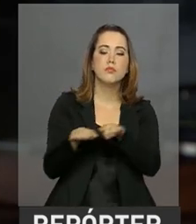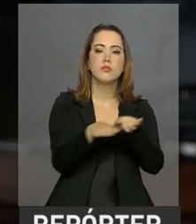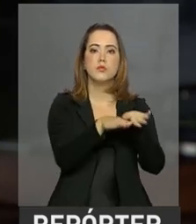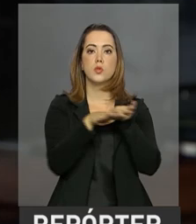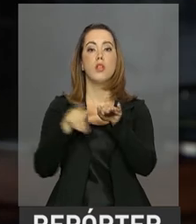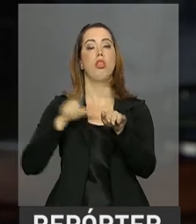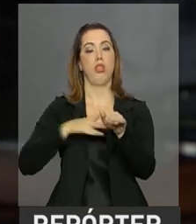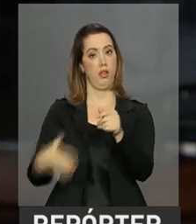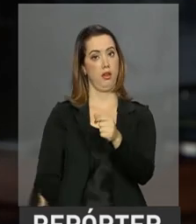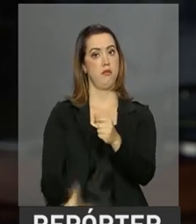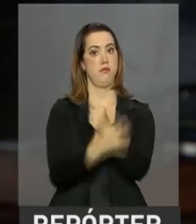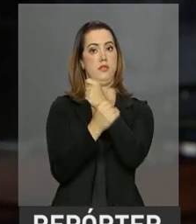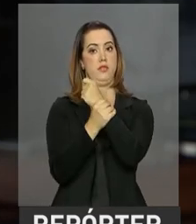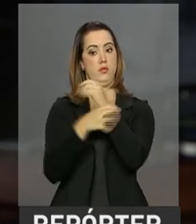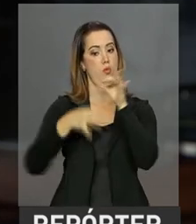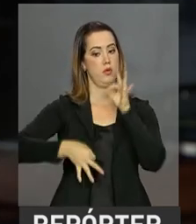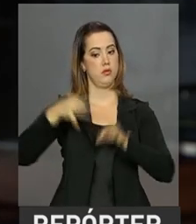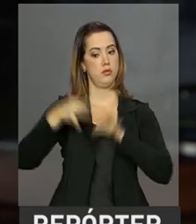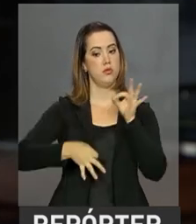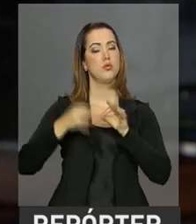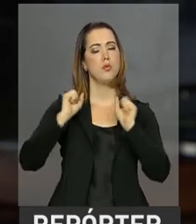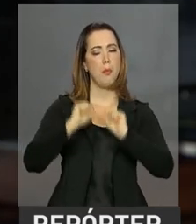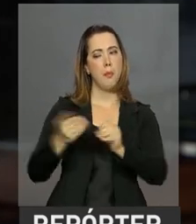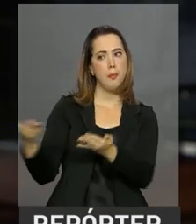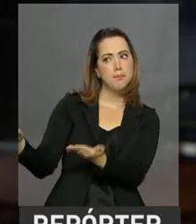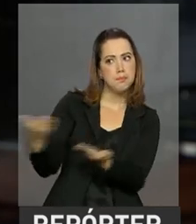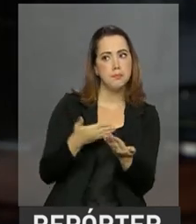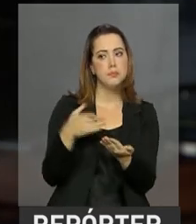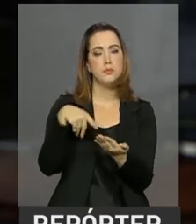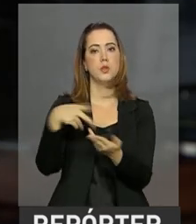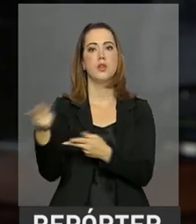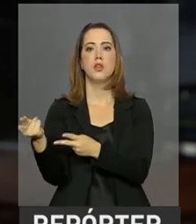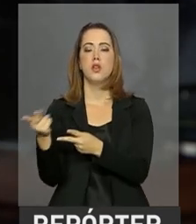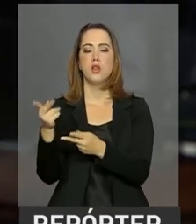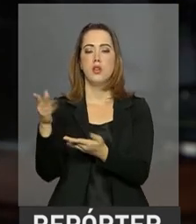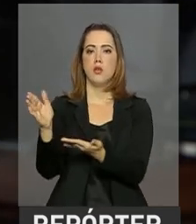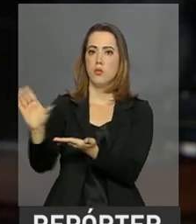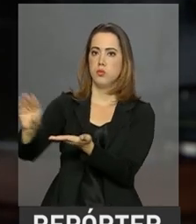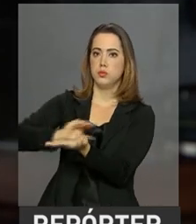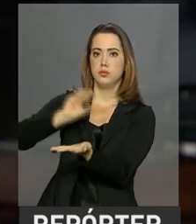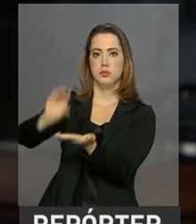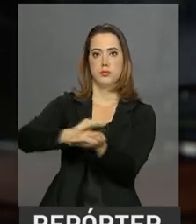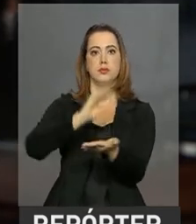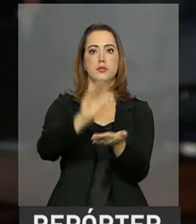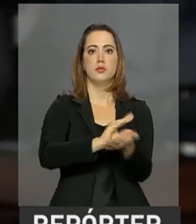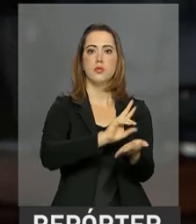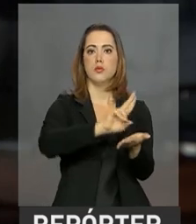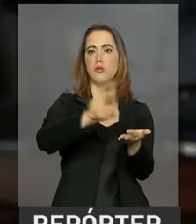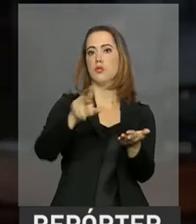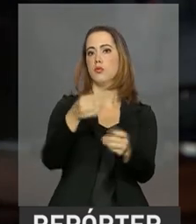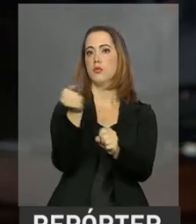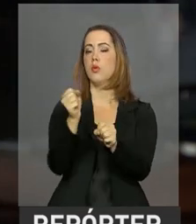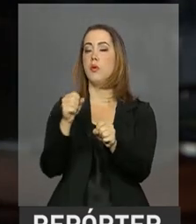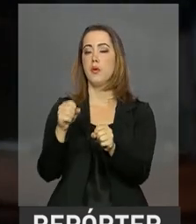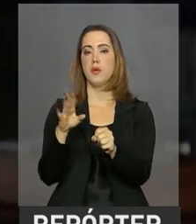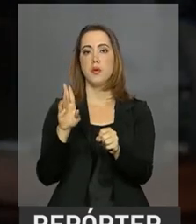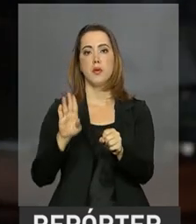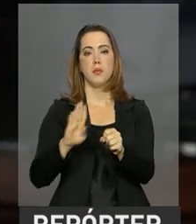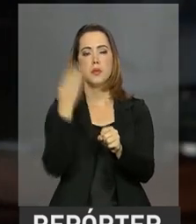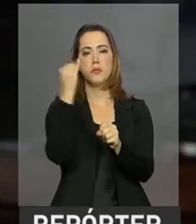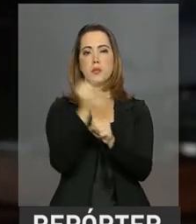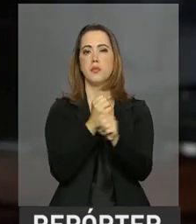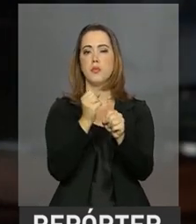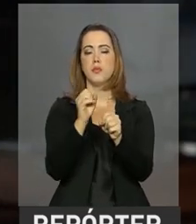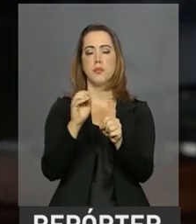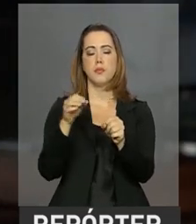segurança jurídica para receber investimentos externos principalmente na área de infraestrutura nesta quarta-feira está